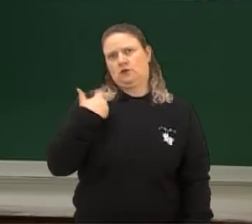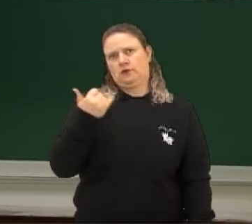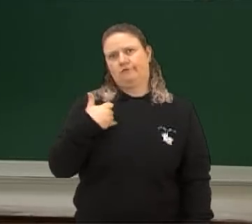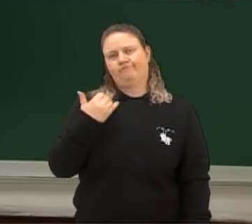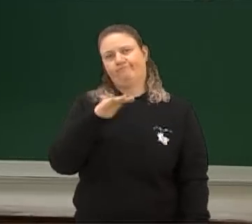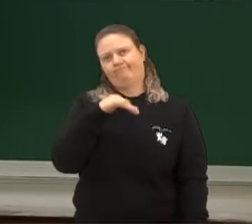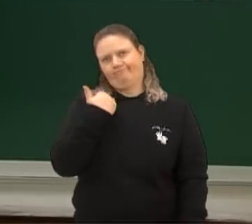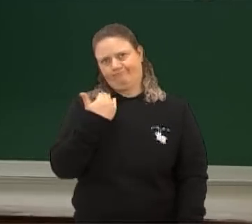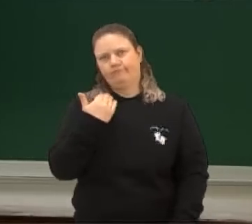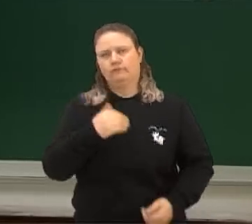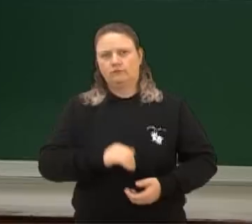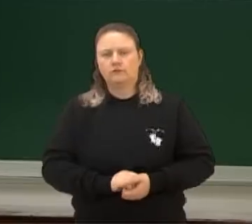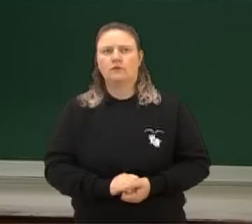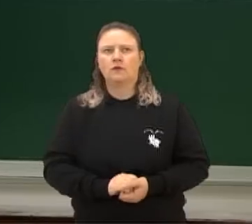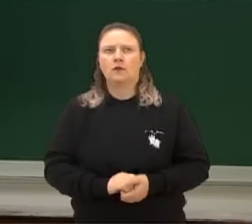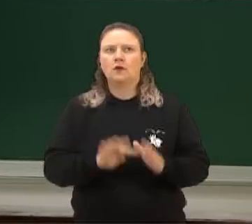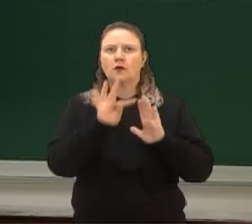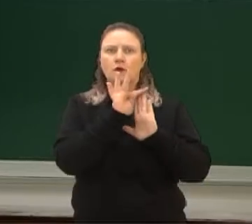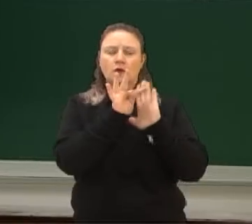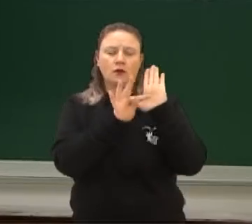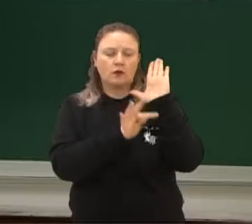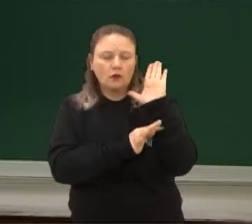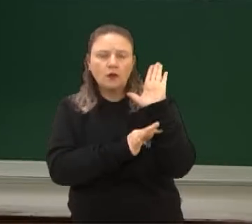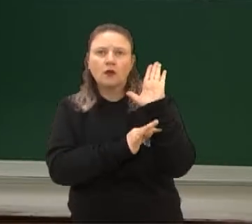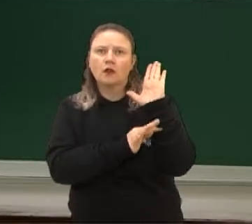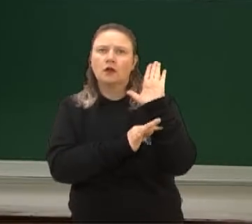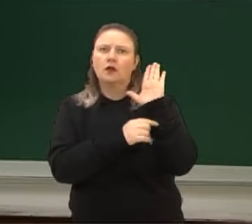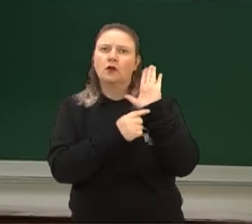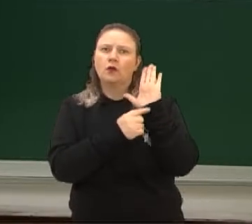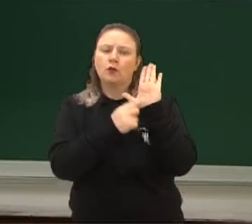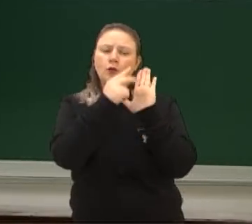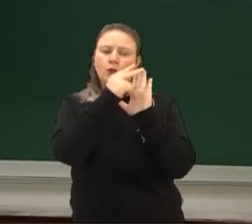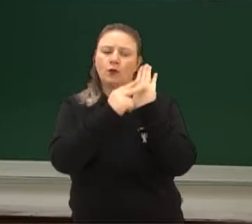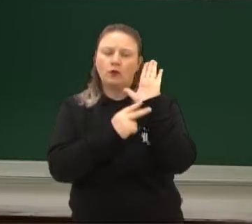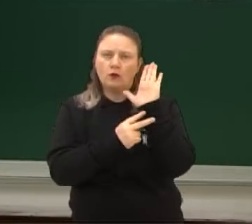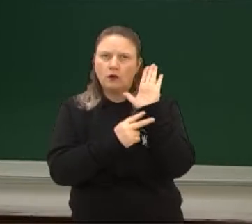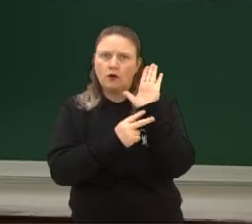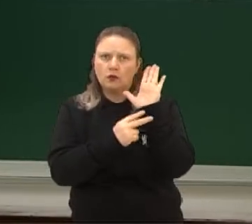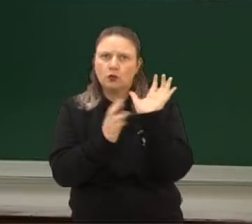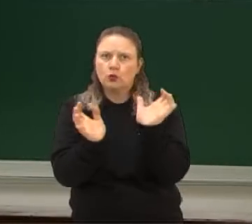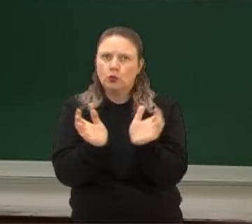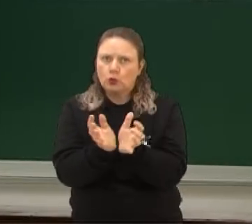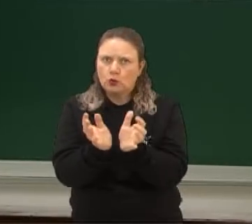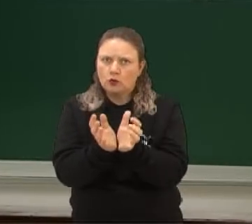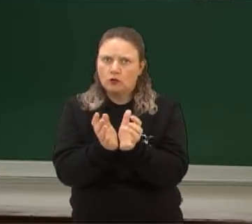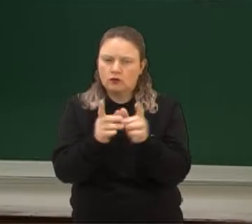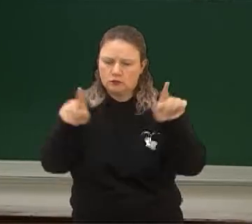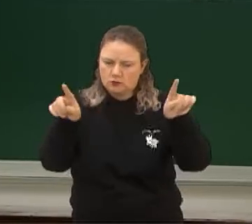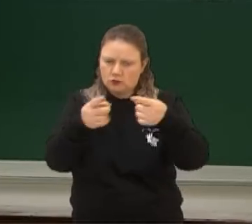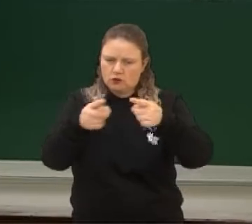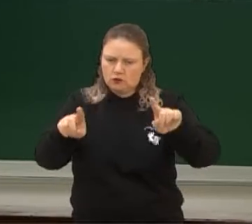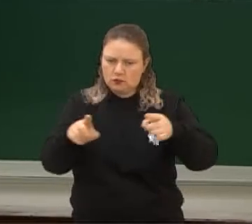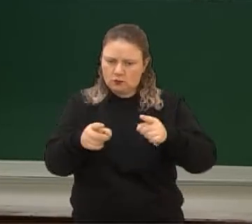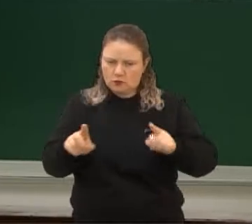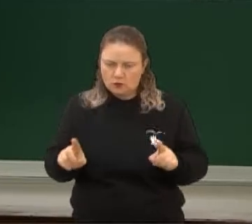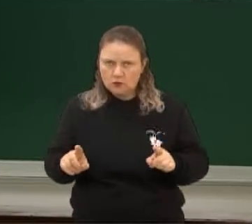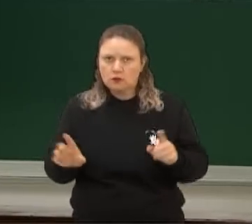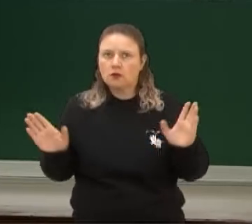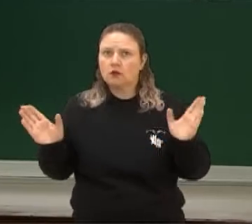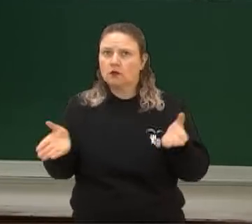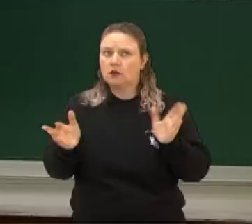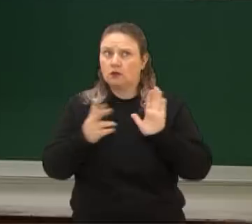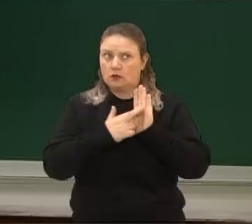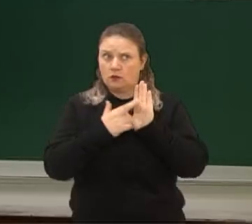Então, agora, sobre esse texto que nós acabamos de ler sobre a banda Queen e o Freddie Mercury, que é um vocalista, né? Então, vocês